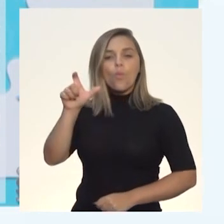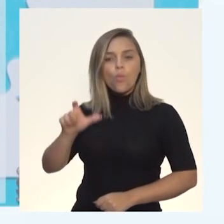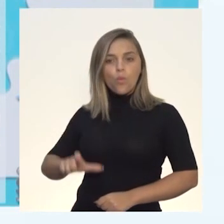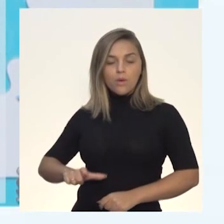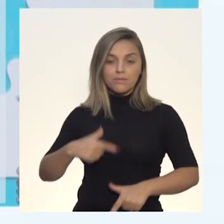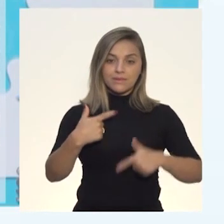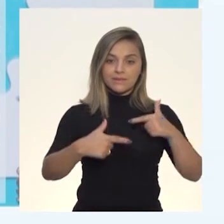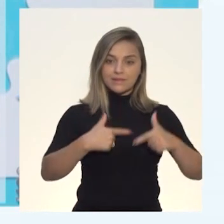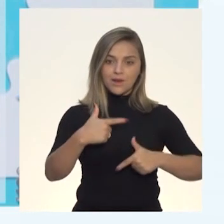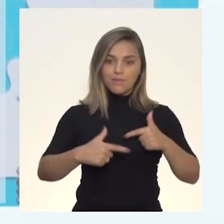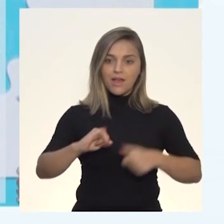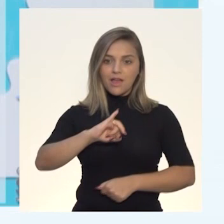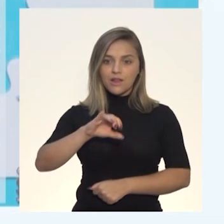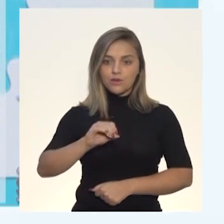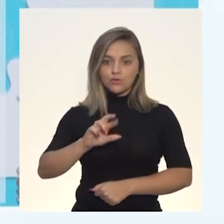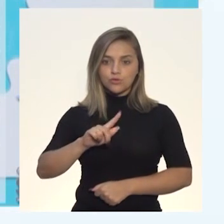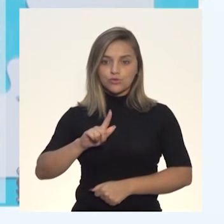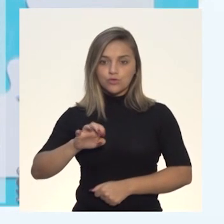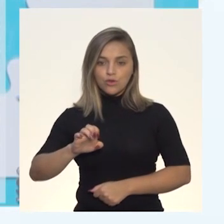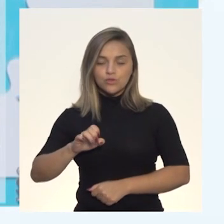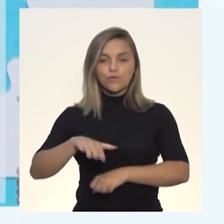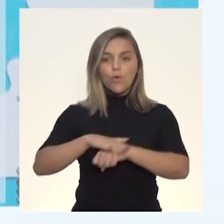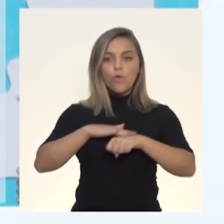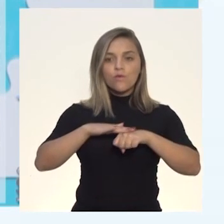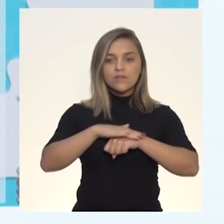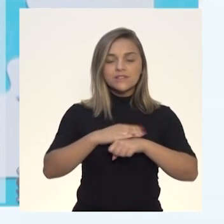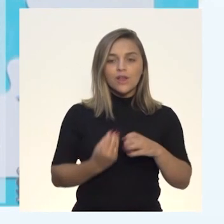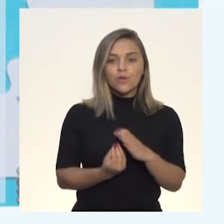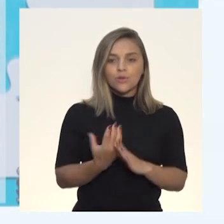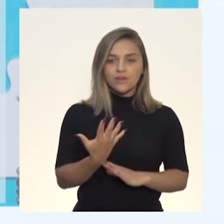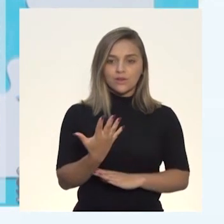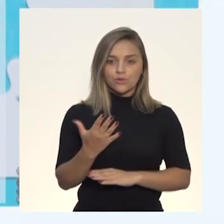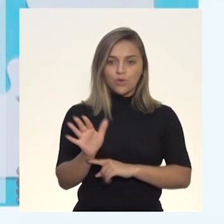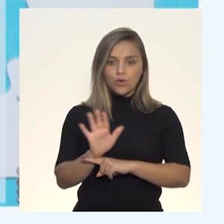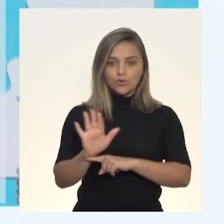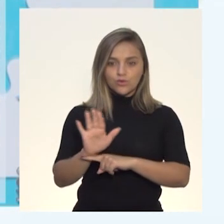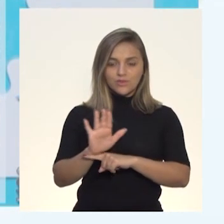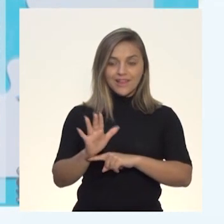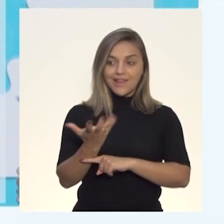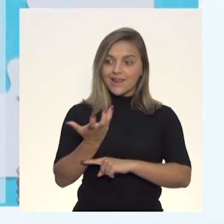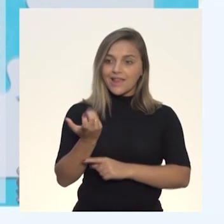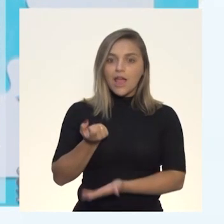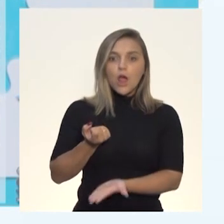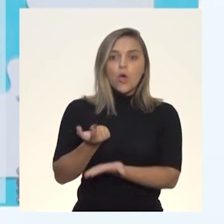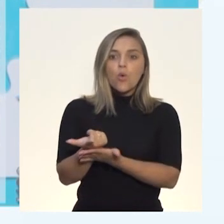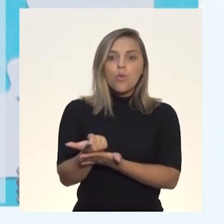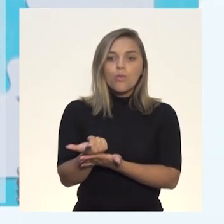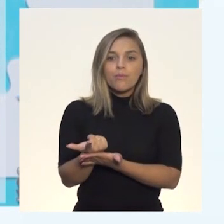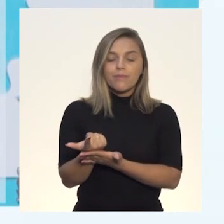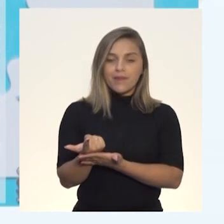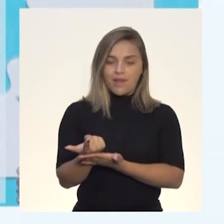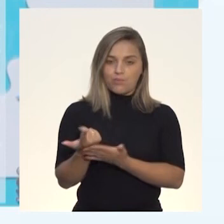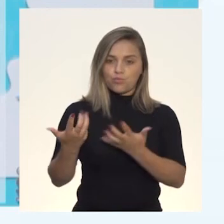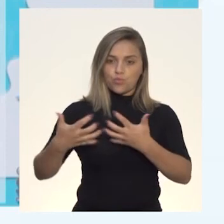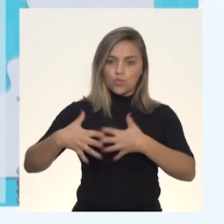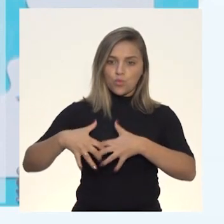Lumière, um dos inventores do cinema. Queria adquirir um aparelho e Lumière